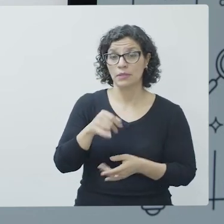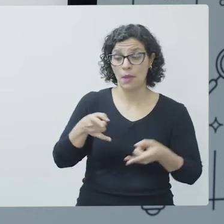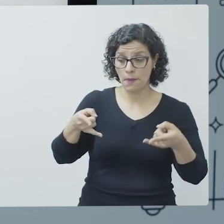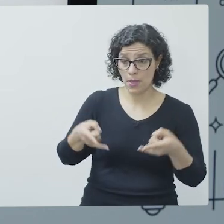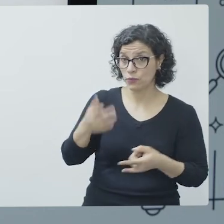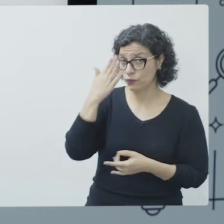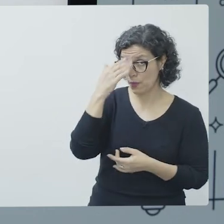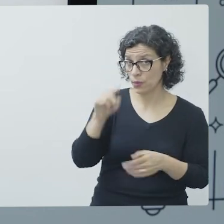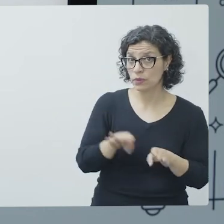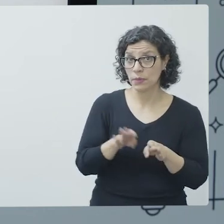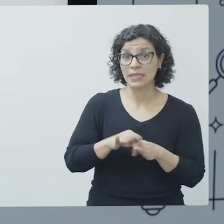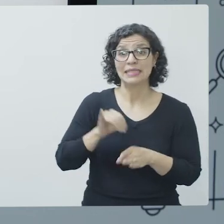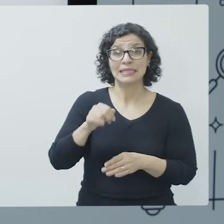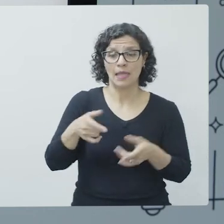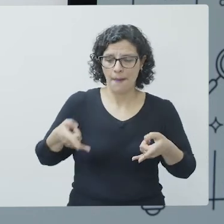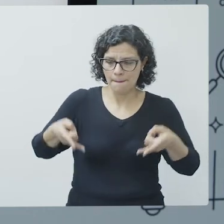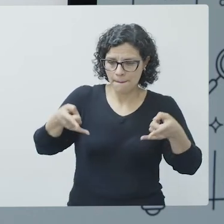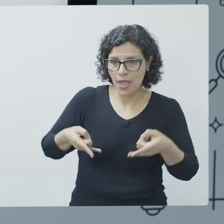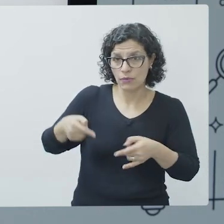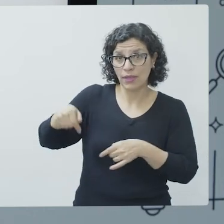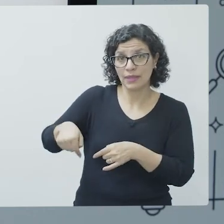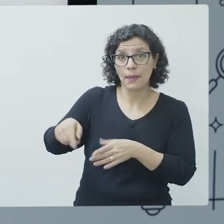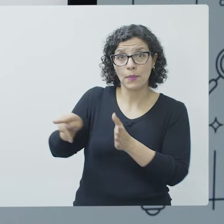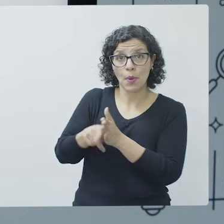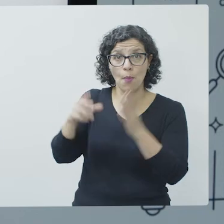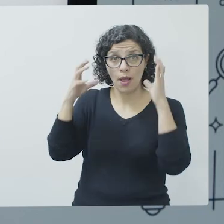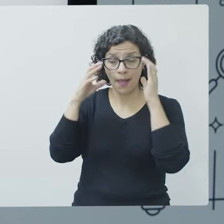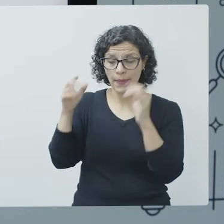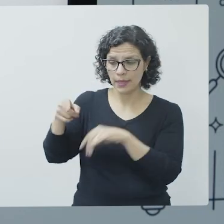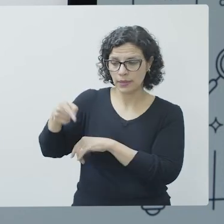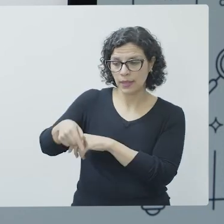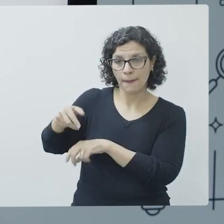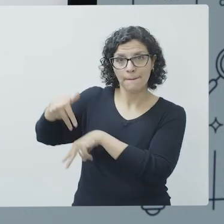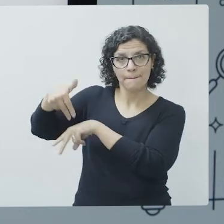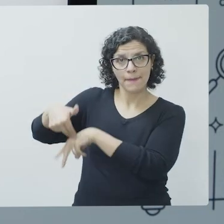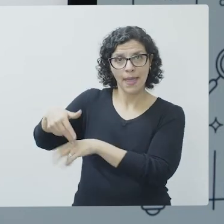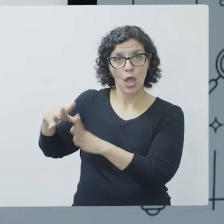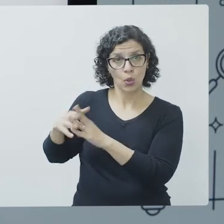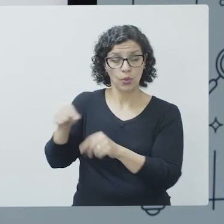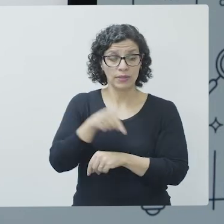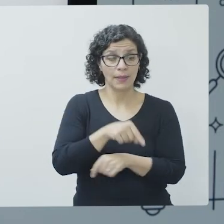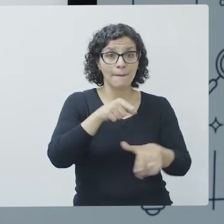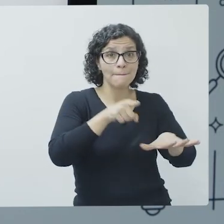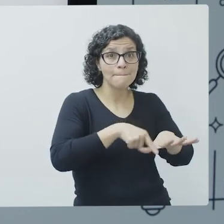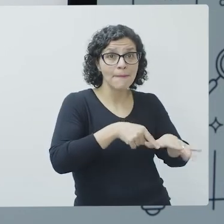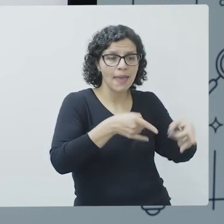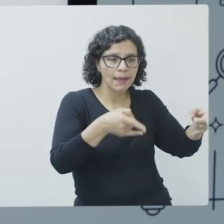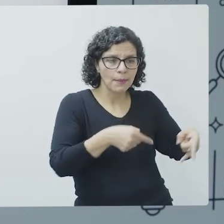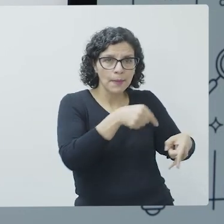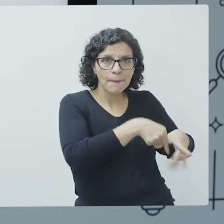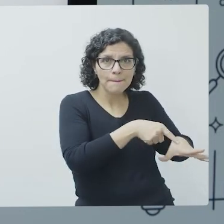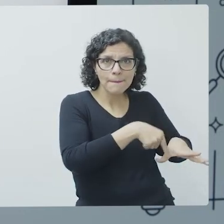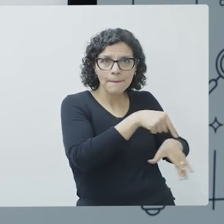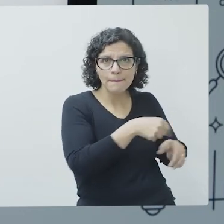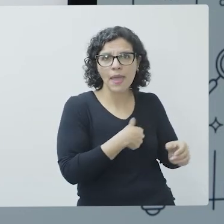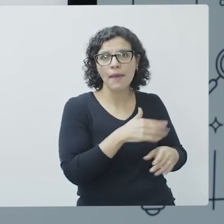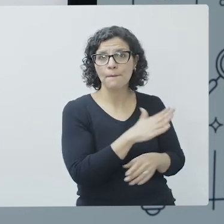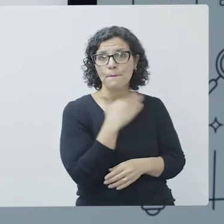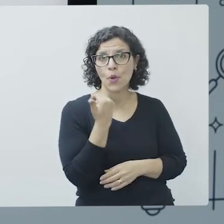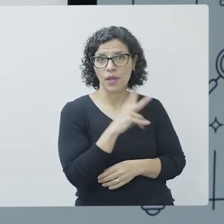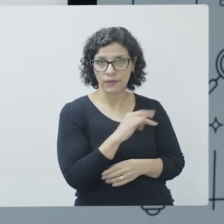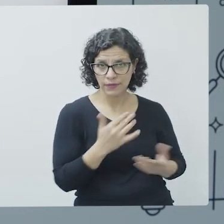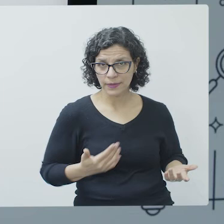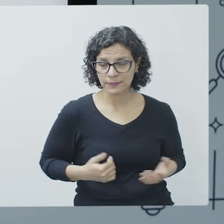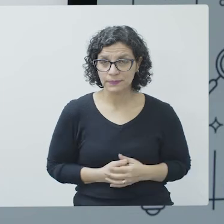um médico famoso. Se a morte aparecesse na cabeceira, a pessoa ficaria curada. Se a morte aparecesse nos pés da cama, né, a